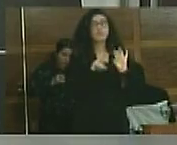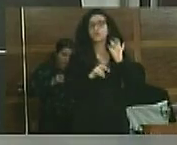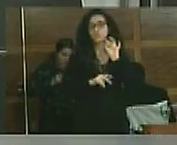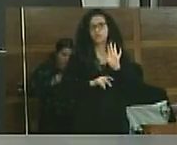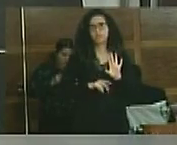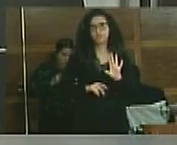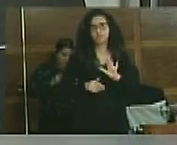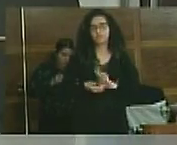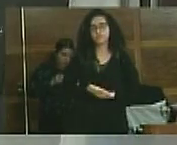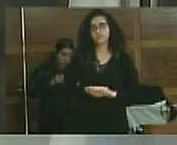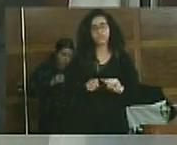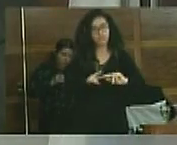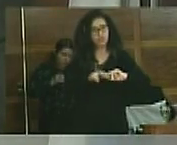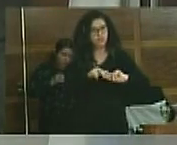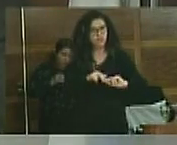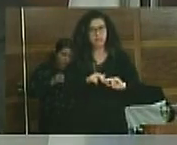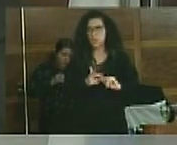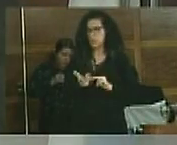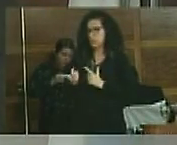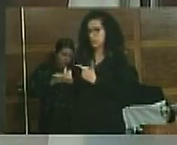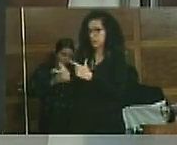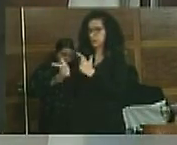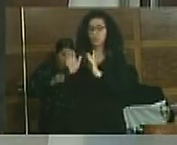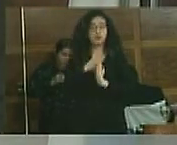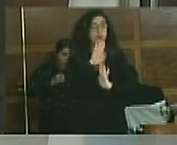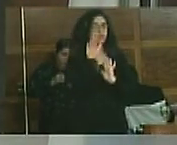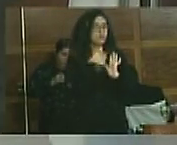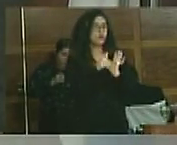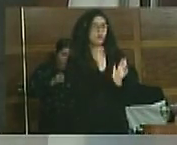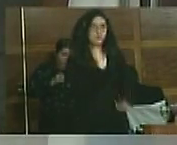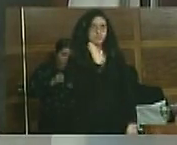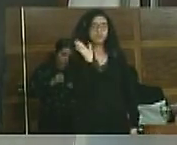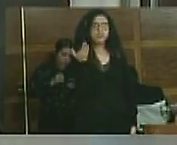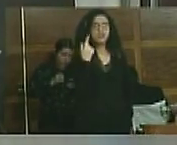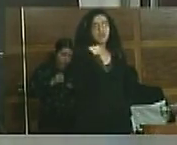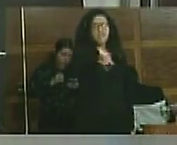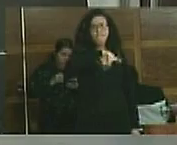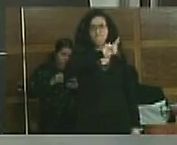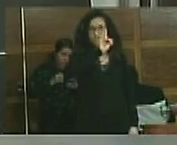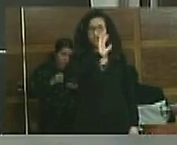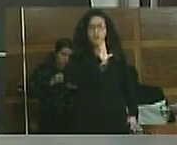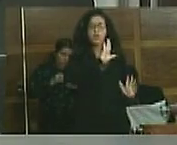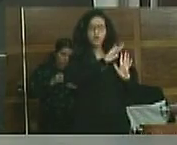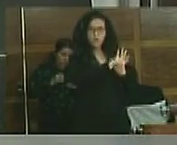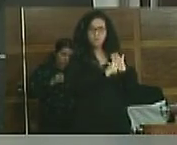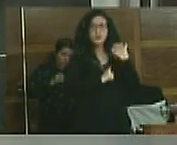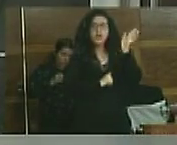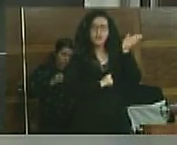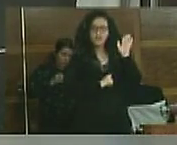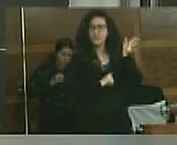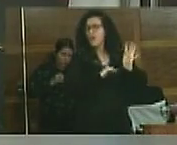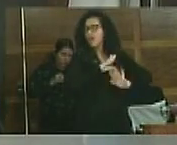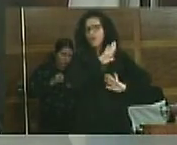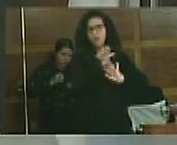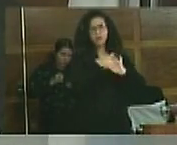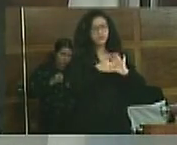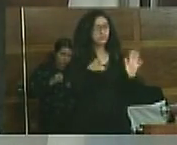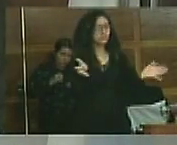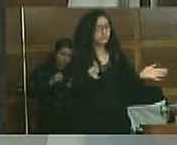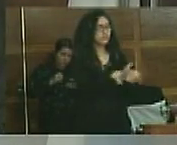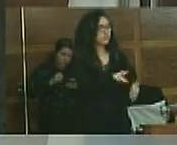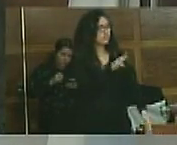ordem, porque os outros... Todos eles já participaram lá da cumilança. Todos participaram dos